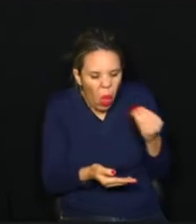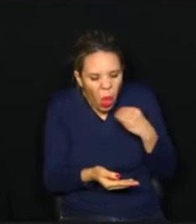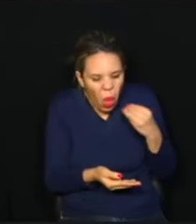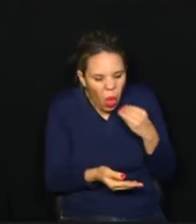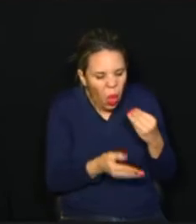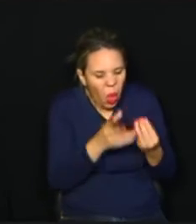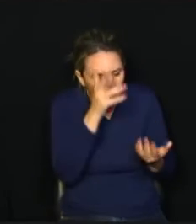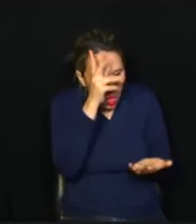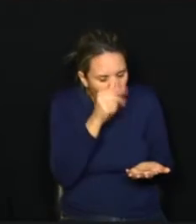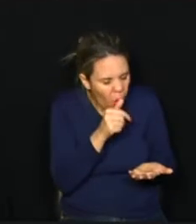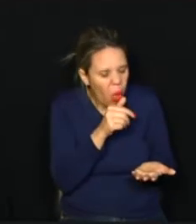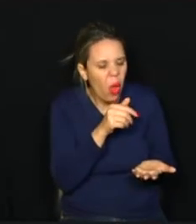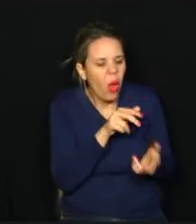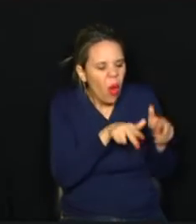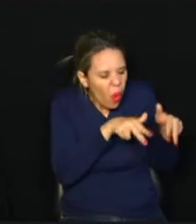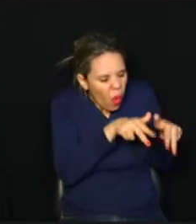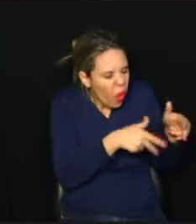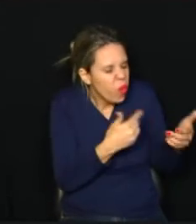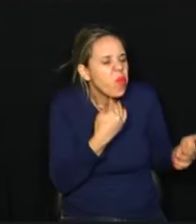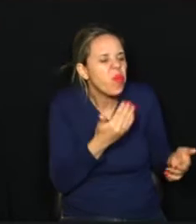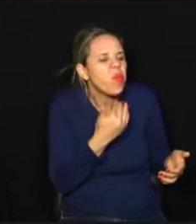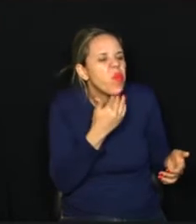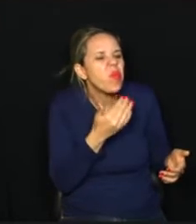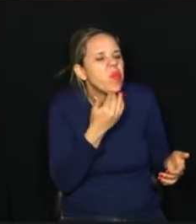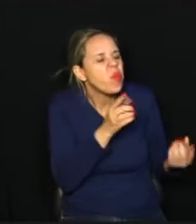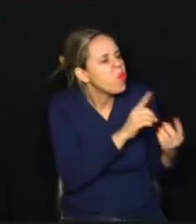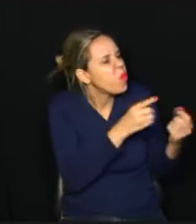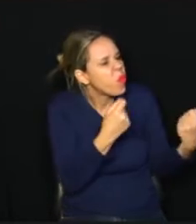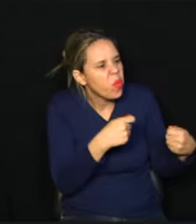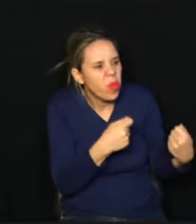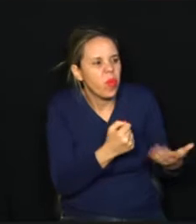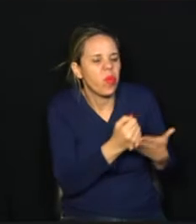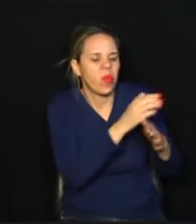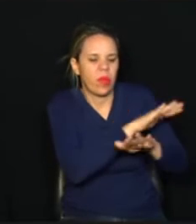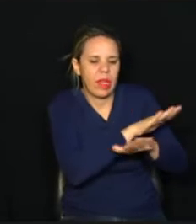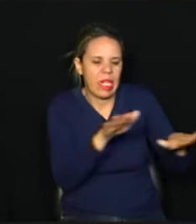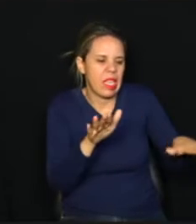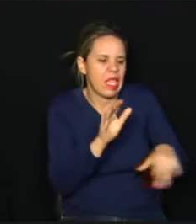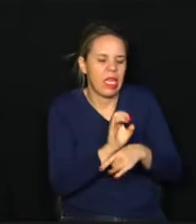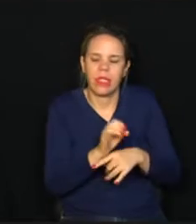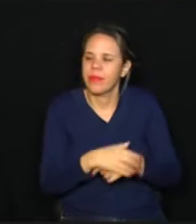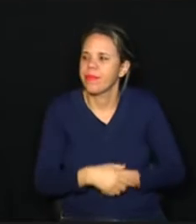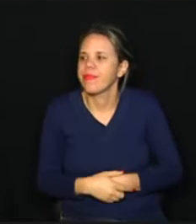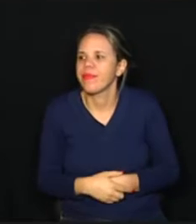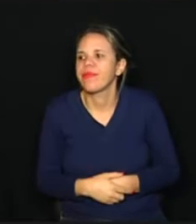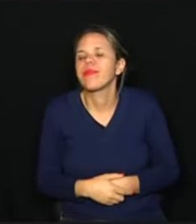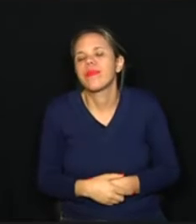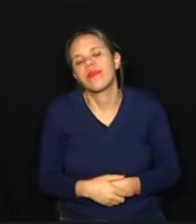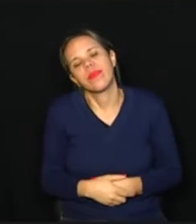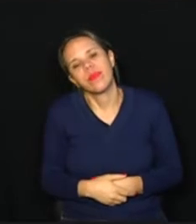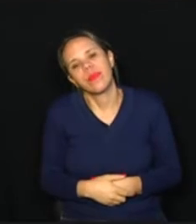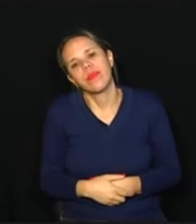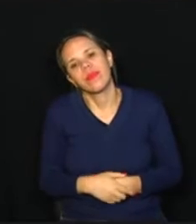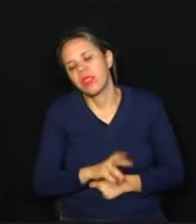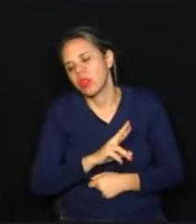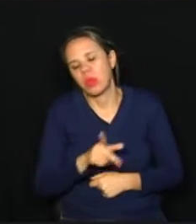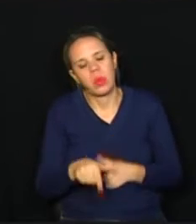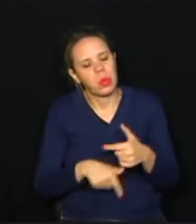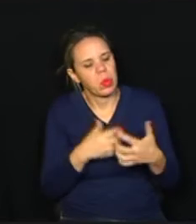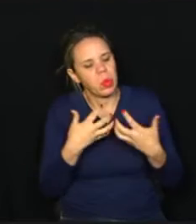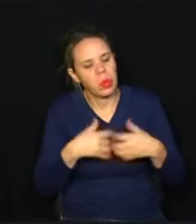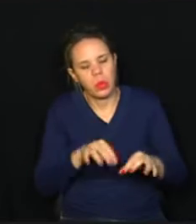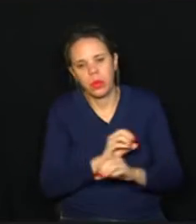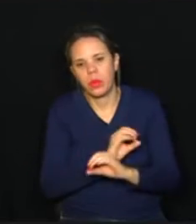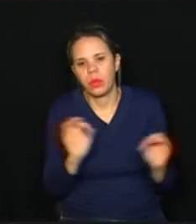Que o serviço público não serve, não atende às necessidades do Estado, não é